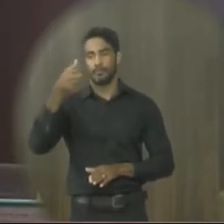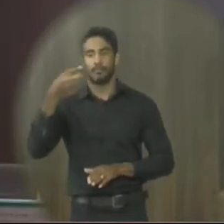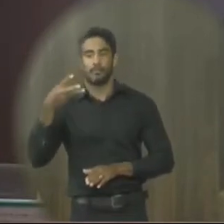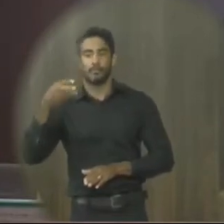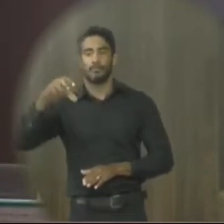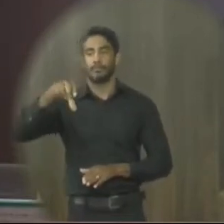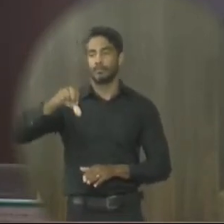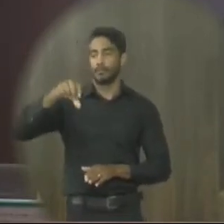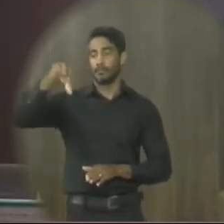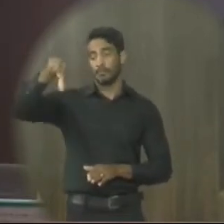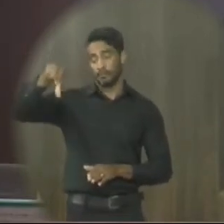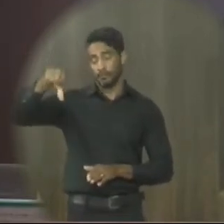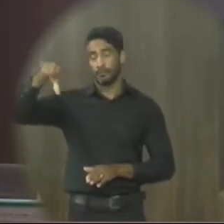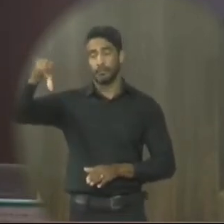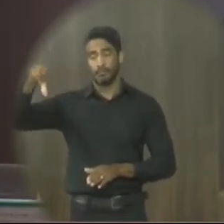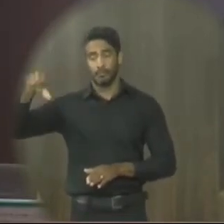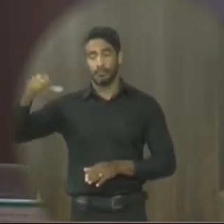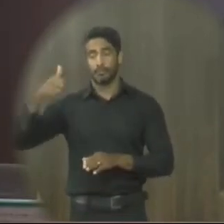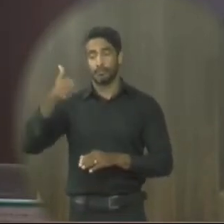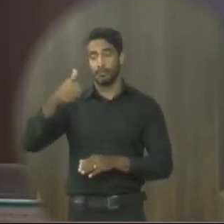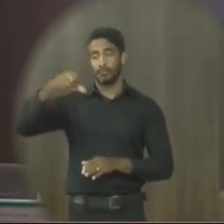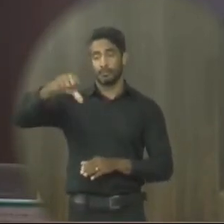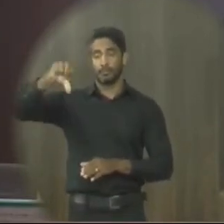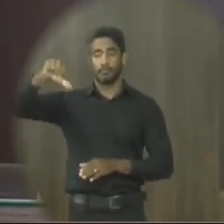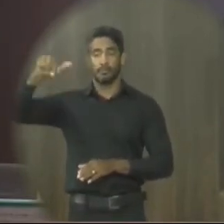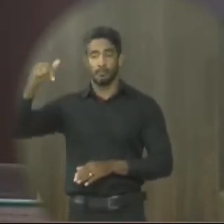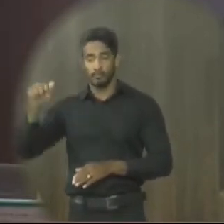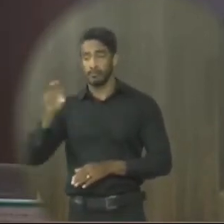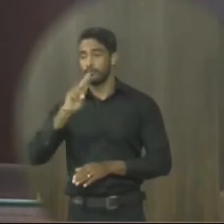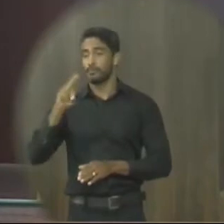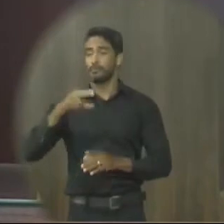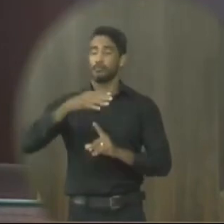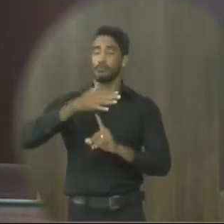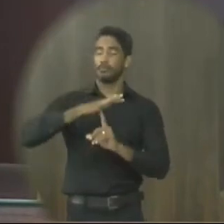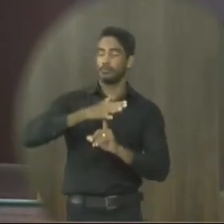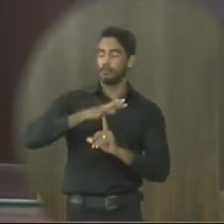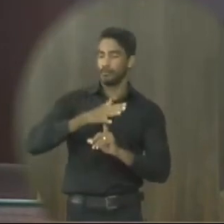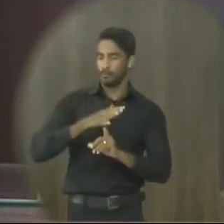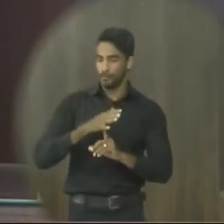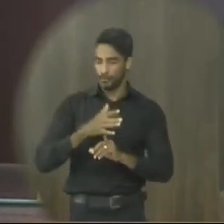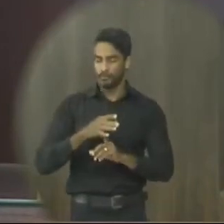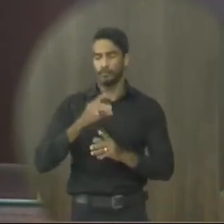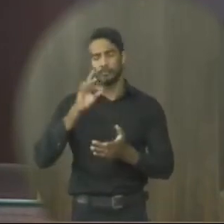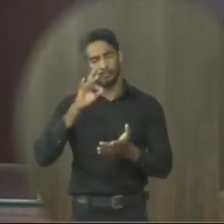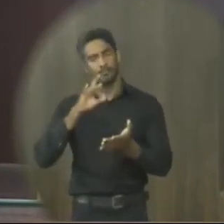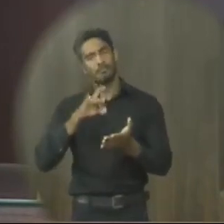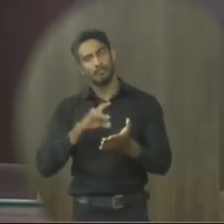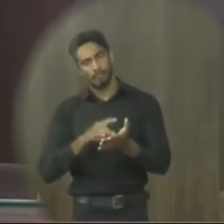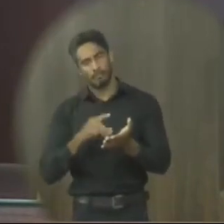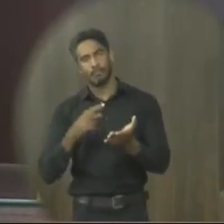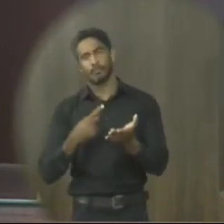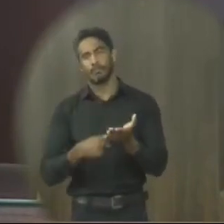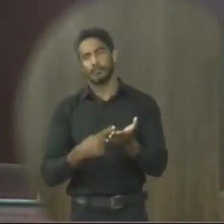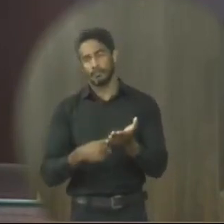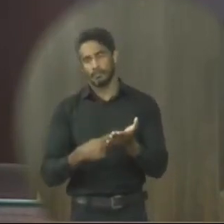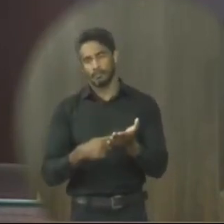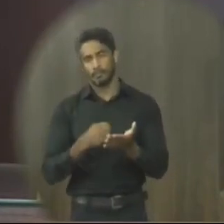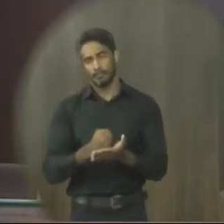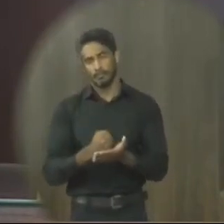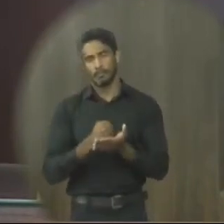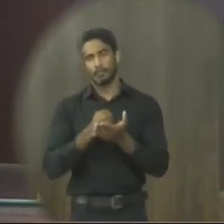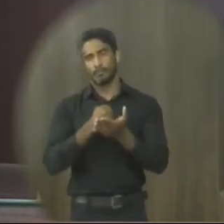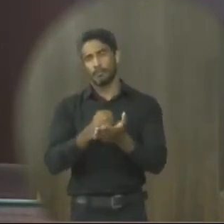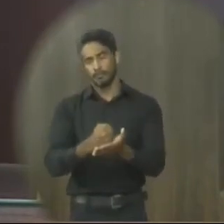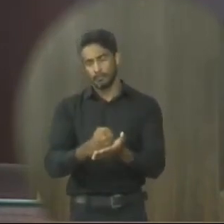1/139 de 9/9/97, que dá-se denominação à praça, na certeza de contar com o vosso a